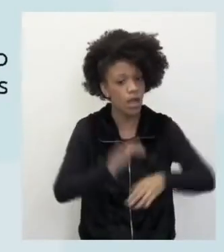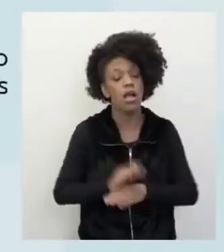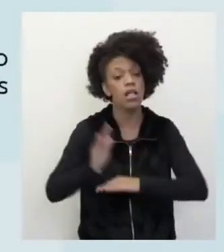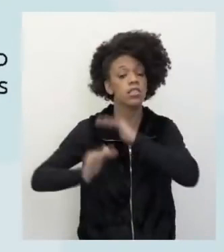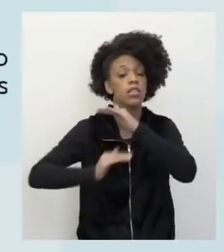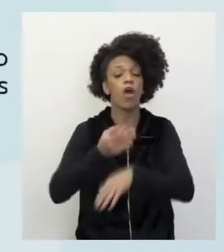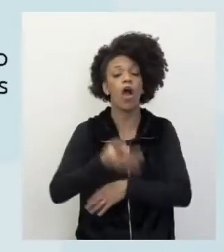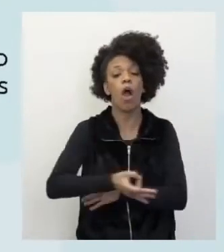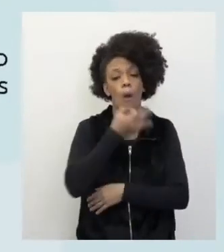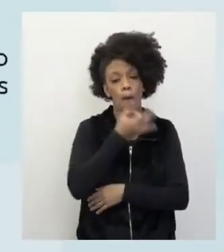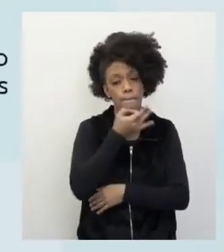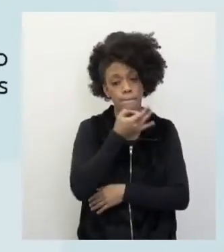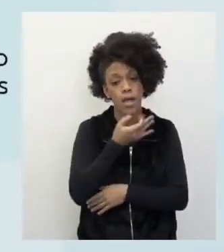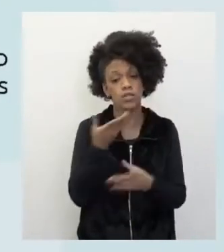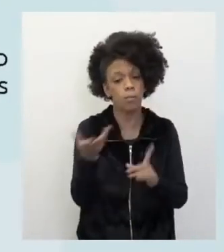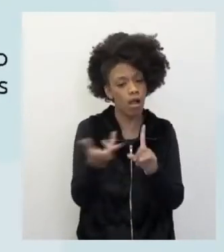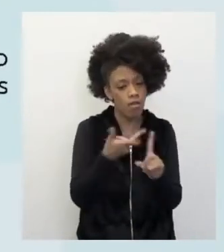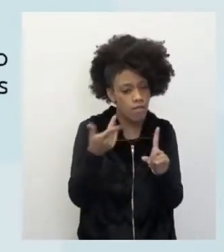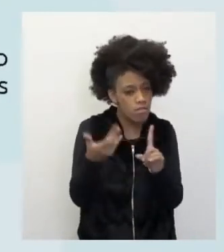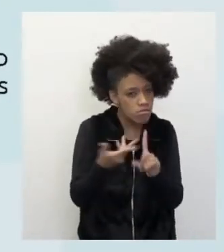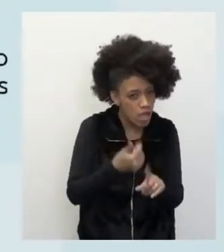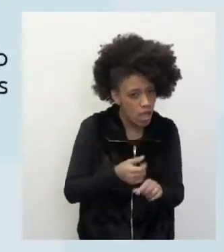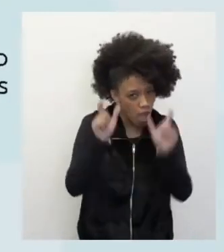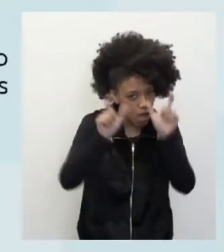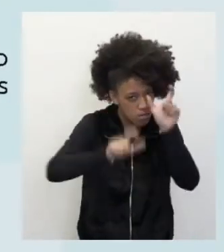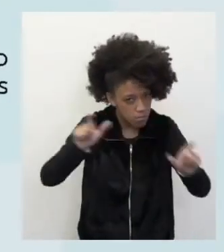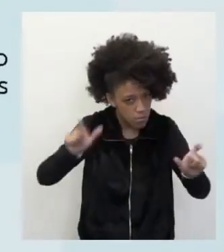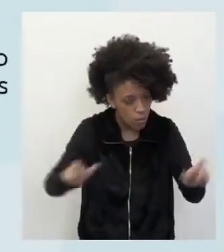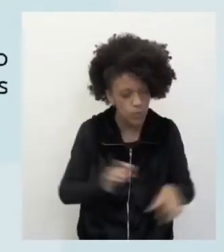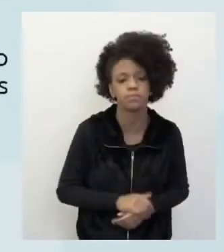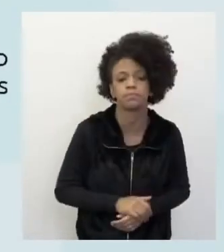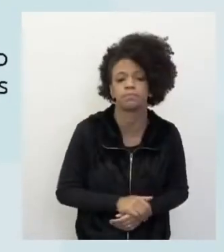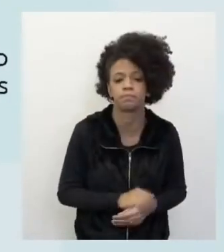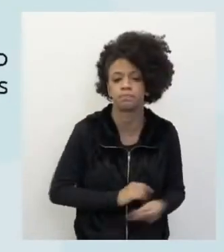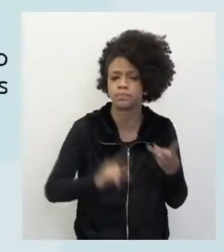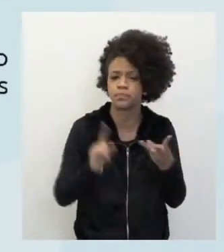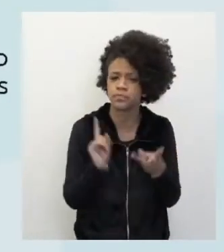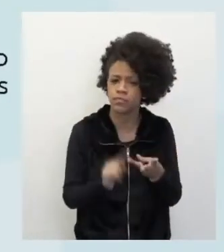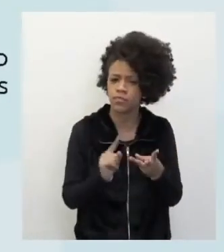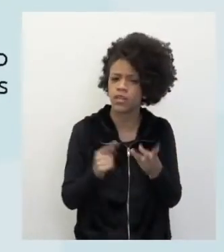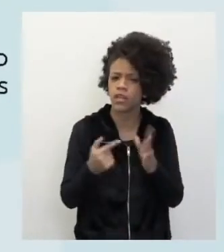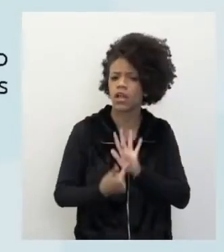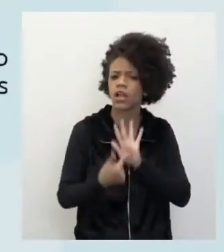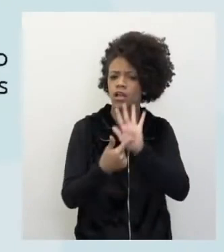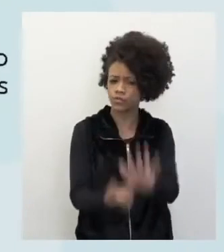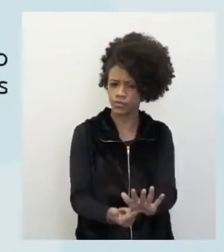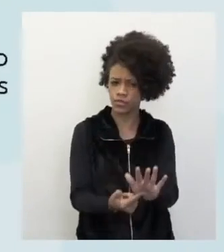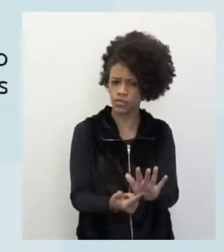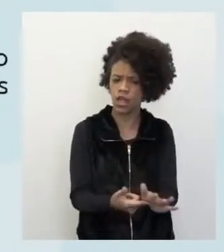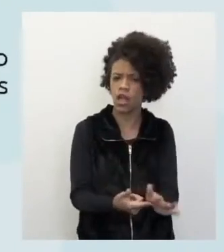publicitária desenvolve a argumentação também para convencer seu público-alvo. Trouxe